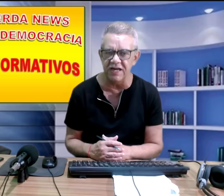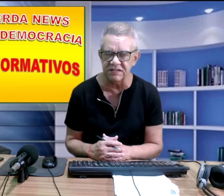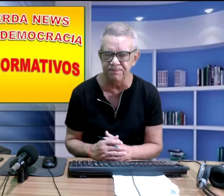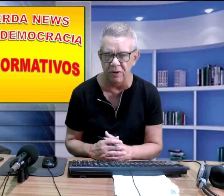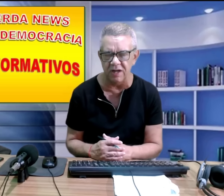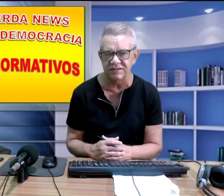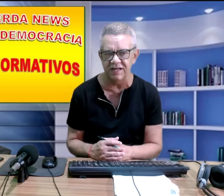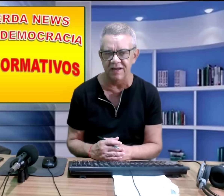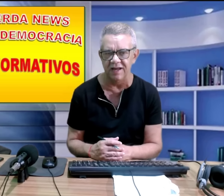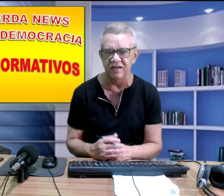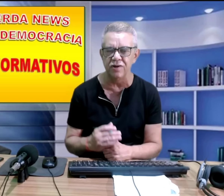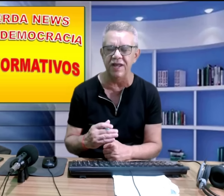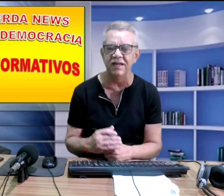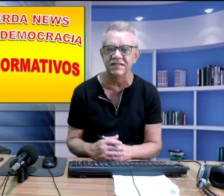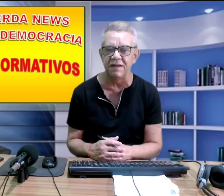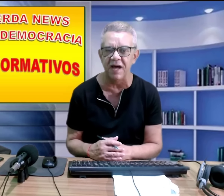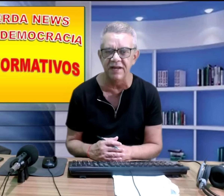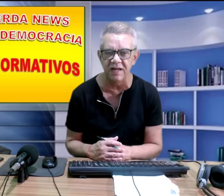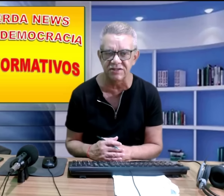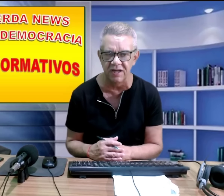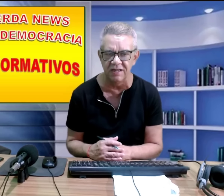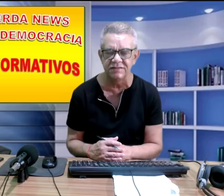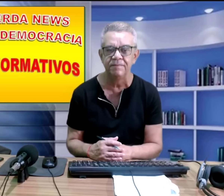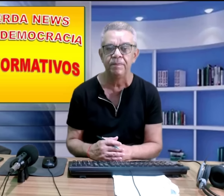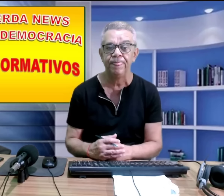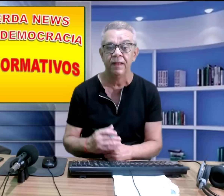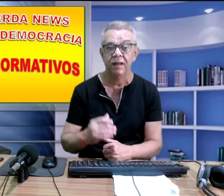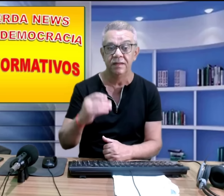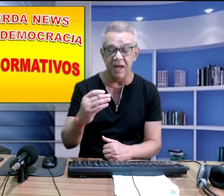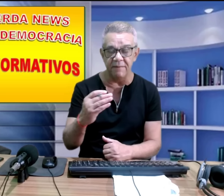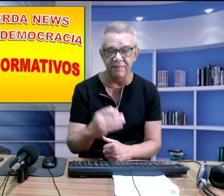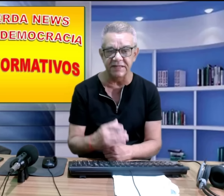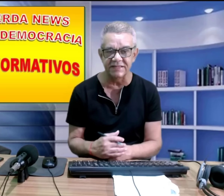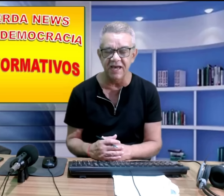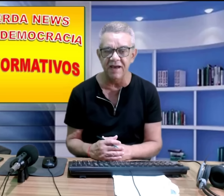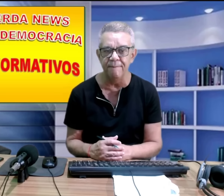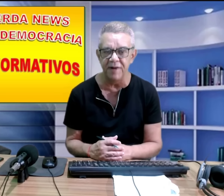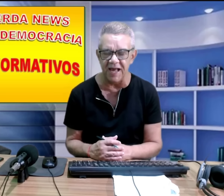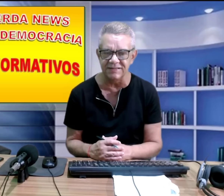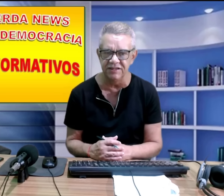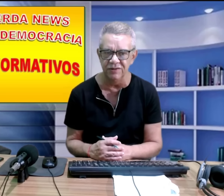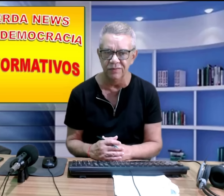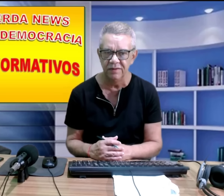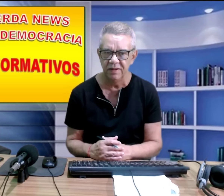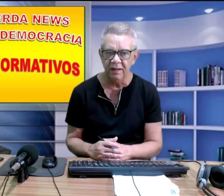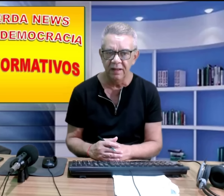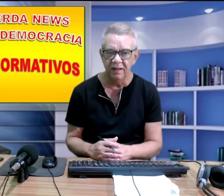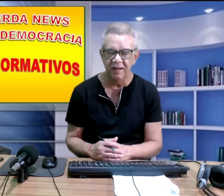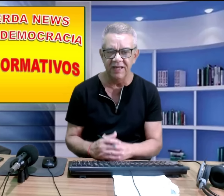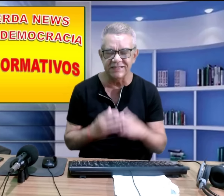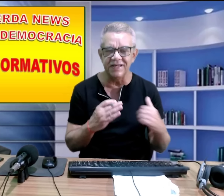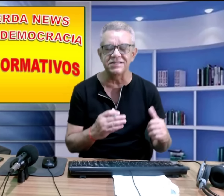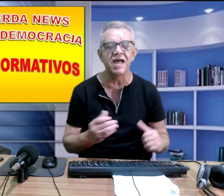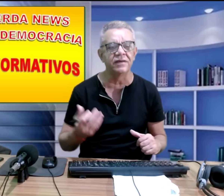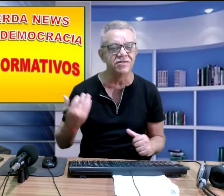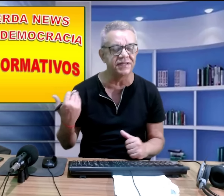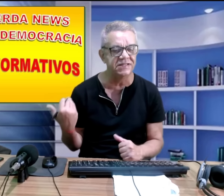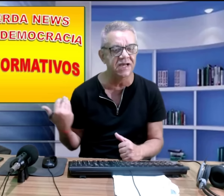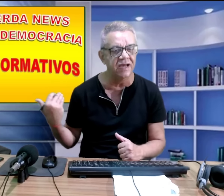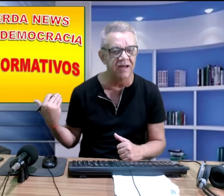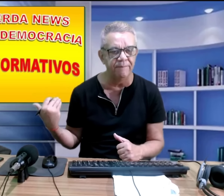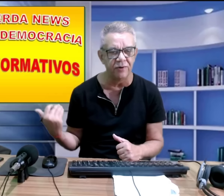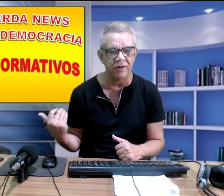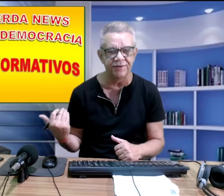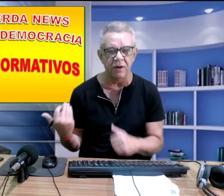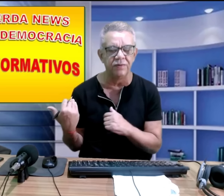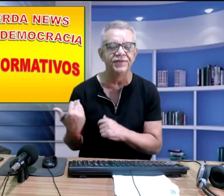dura resposta à jornalista Mariana Chances, da BBC Brasil. Esse destaque eu já tinha